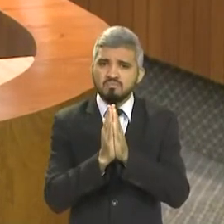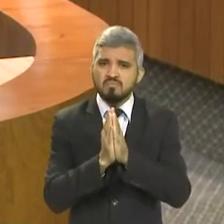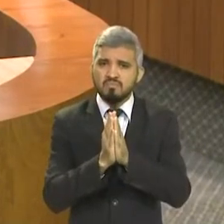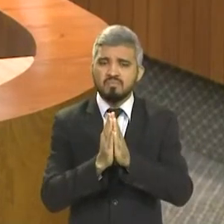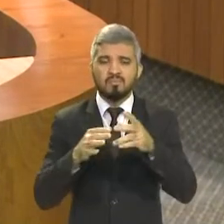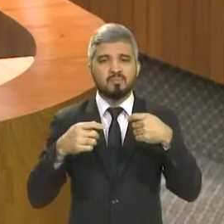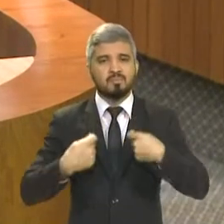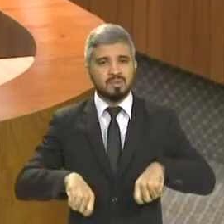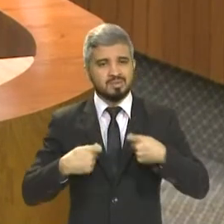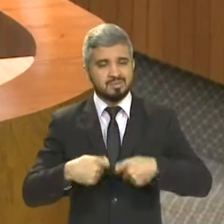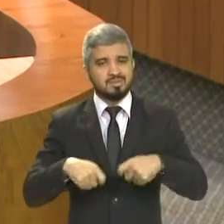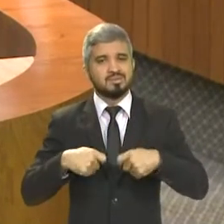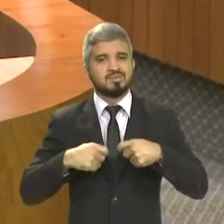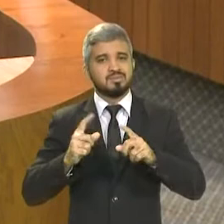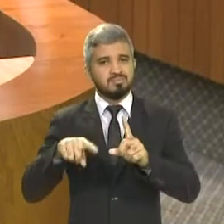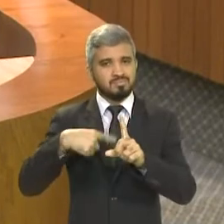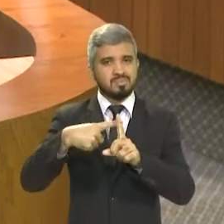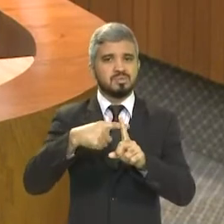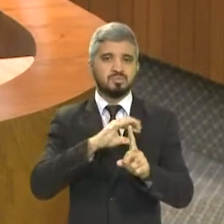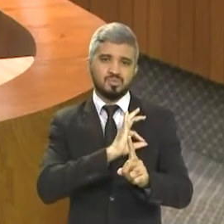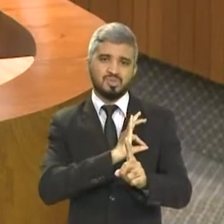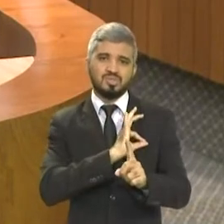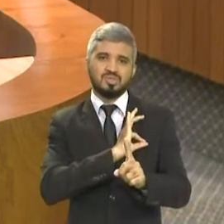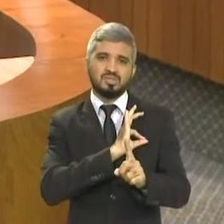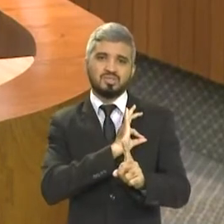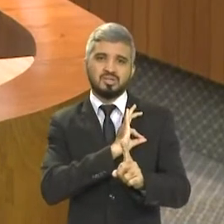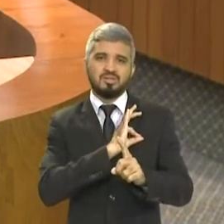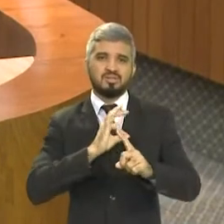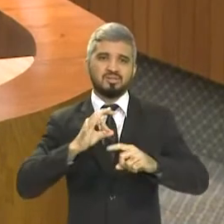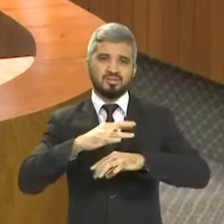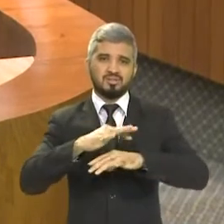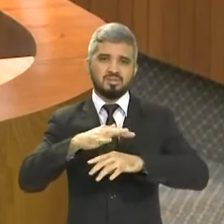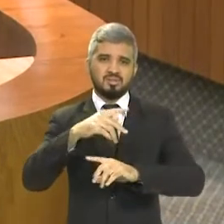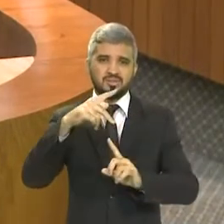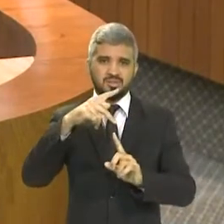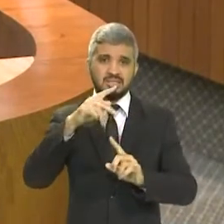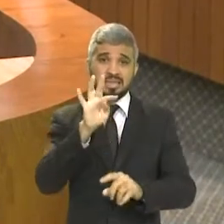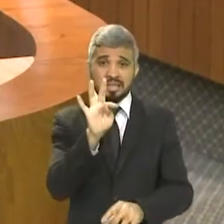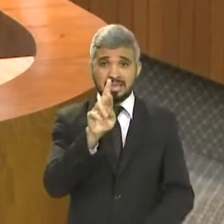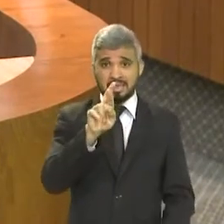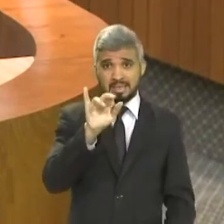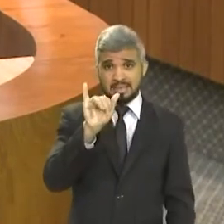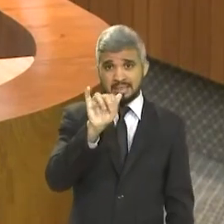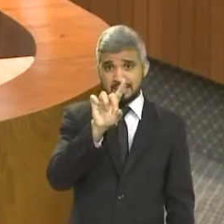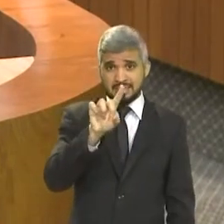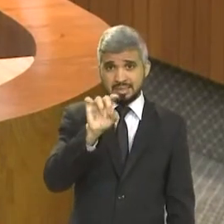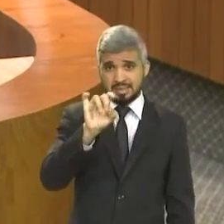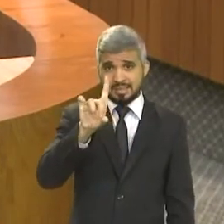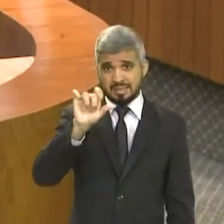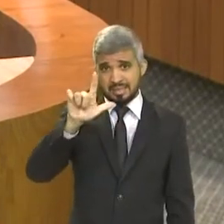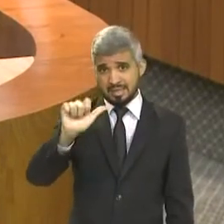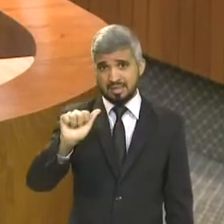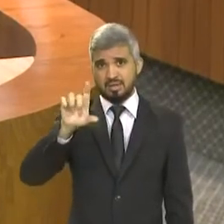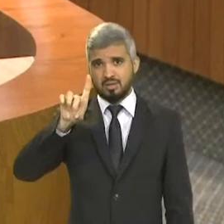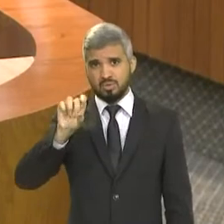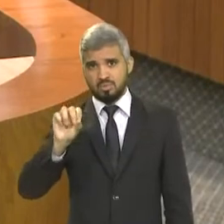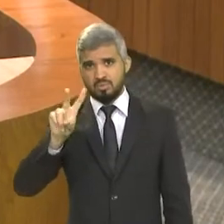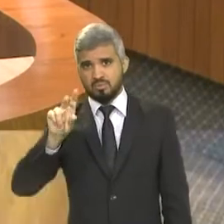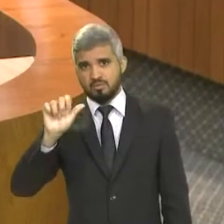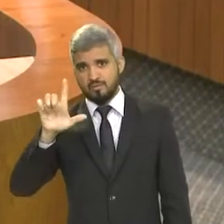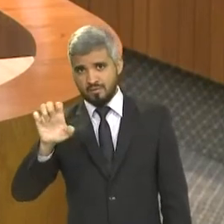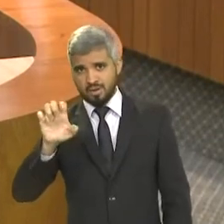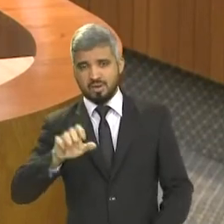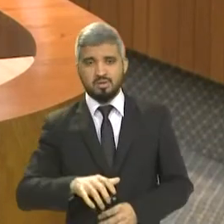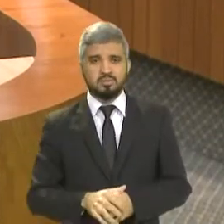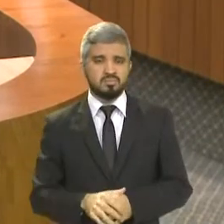pessoas, à cidade de Pedreiras, Três Cidelas do Vale, em toda a região do Médio Mearim. Nós sempre pedimos aqui ao governo do estado do Maranhão para